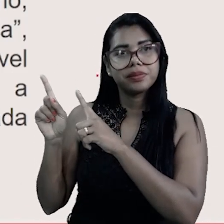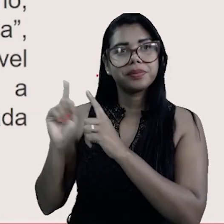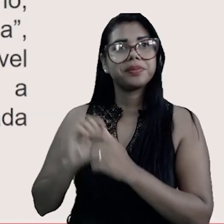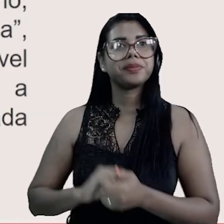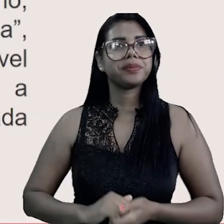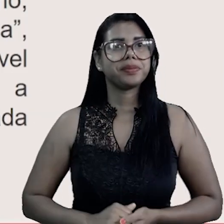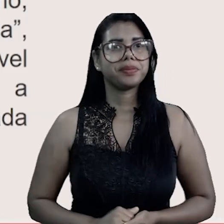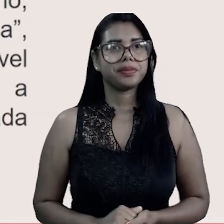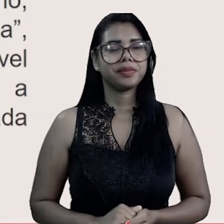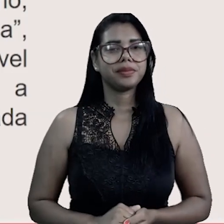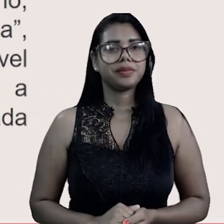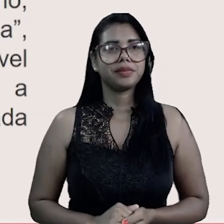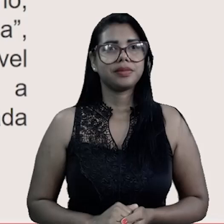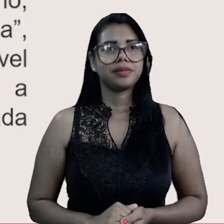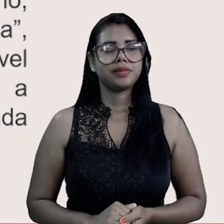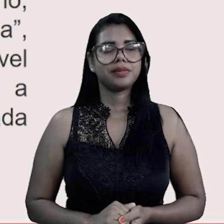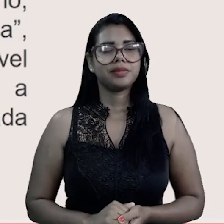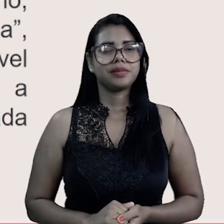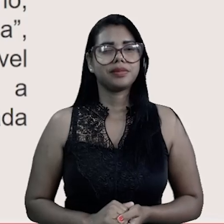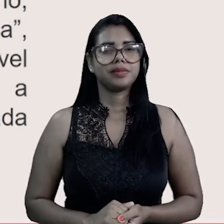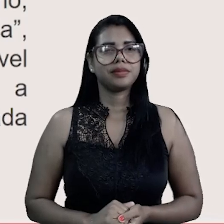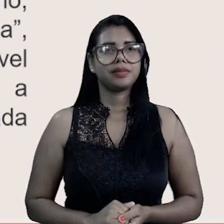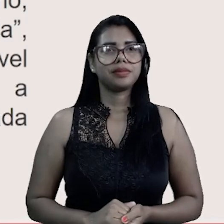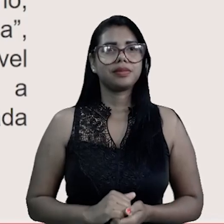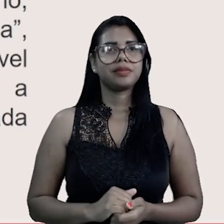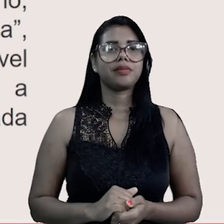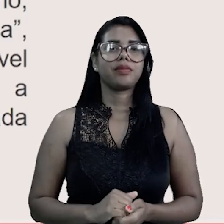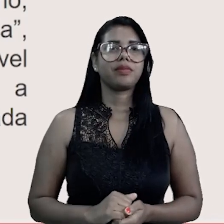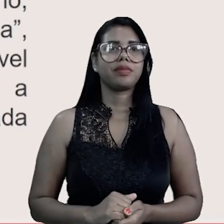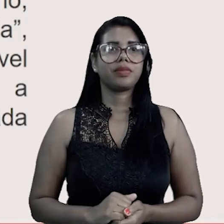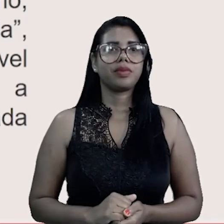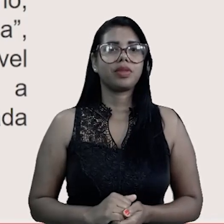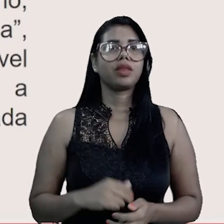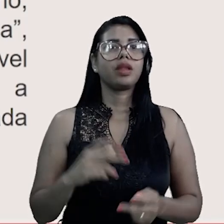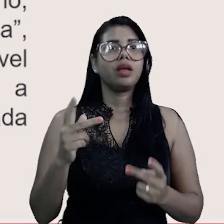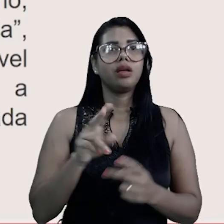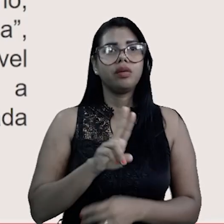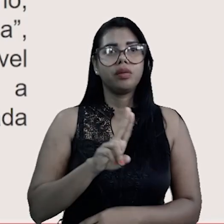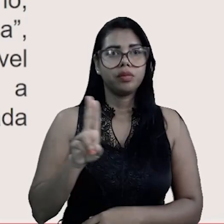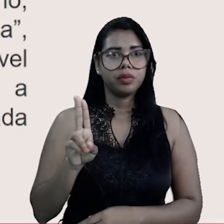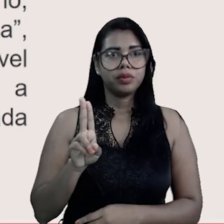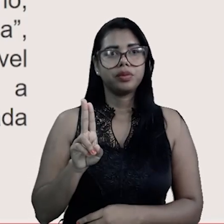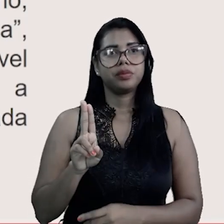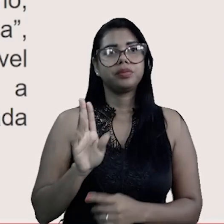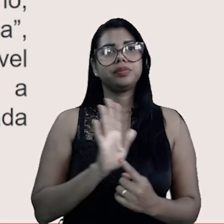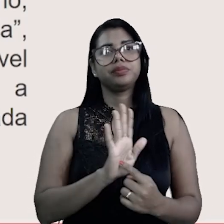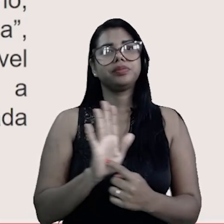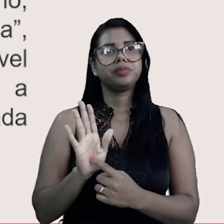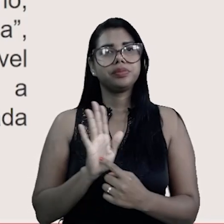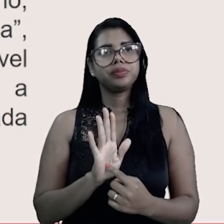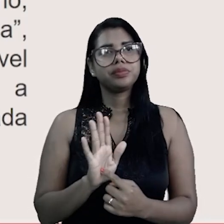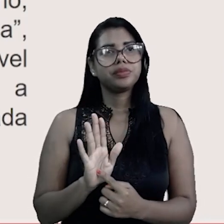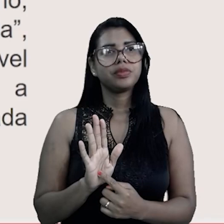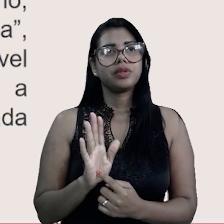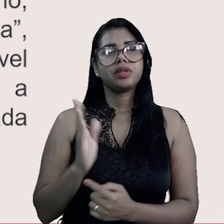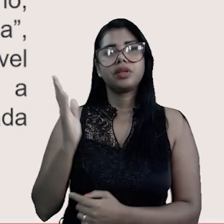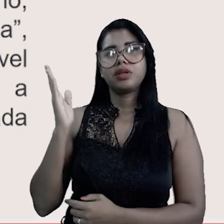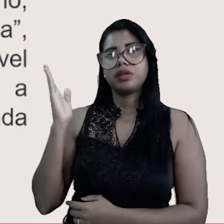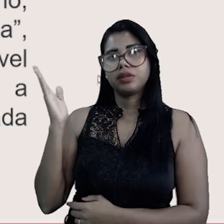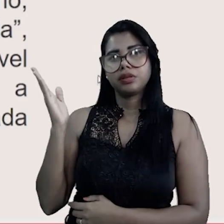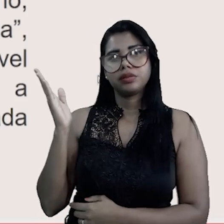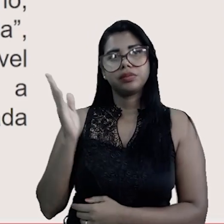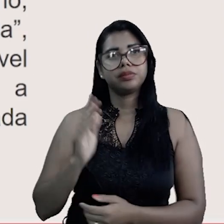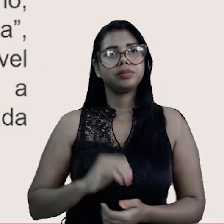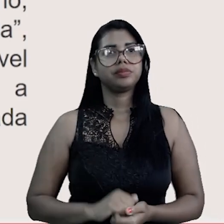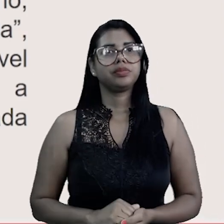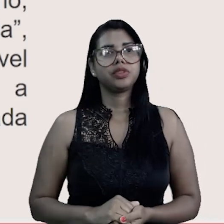pronome demonstrativo. Veja que ela não usou isto, ela usou isso. Se ela colocasse isto,